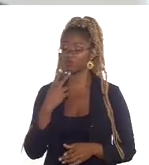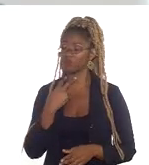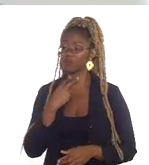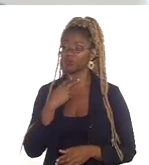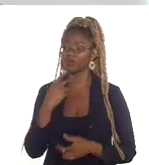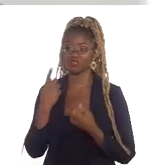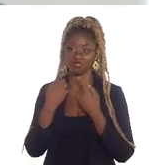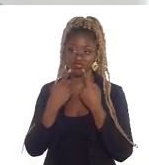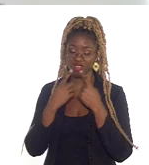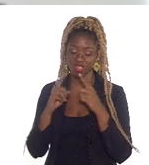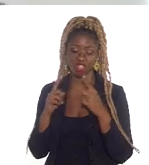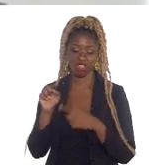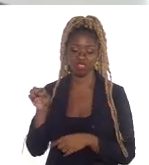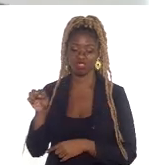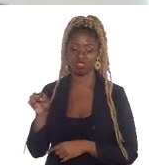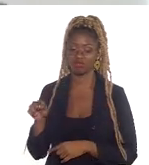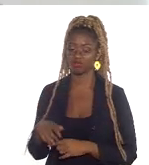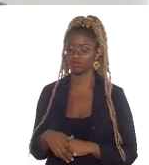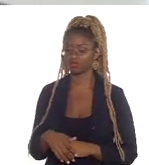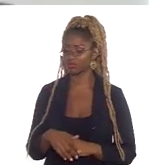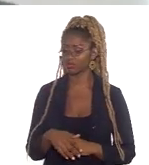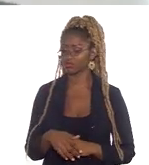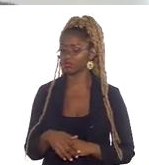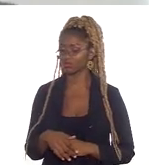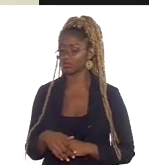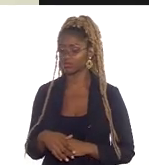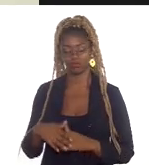Perfeito, deputado. Muito obrigado.